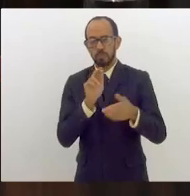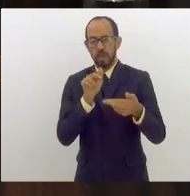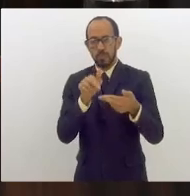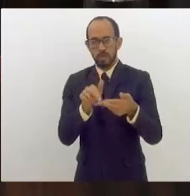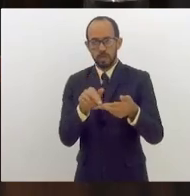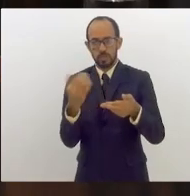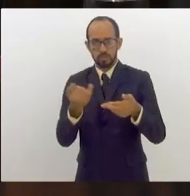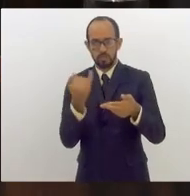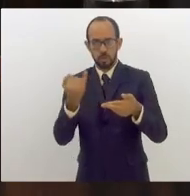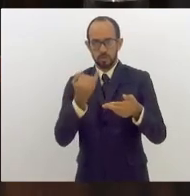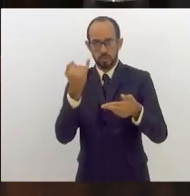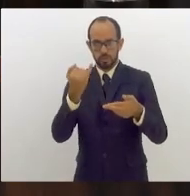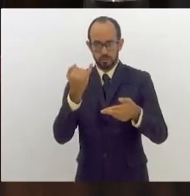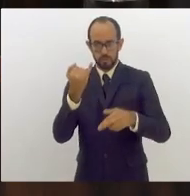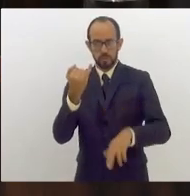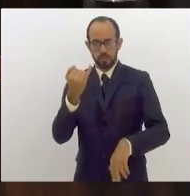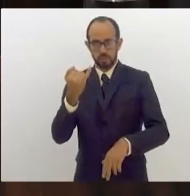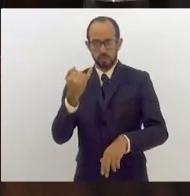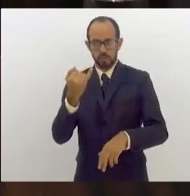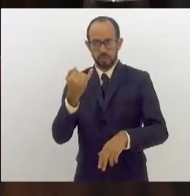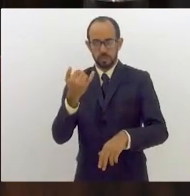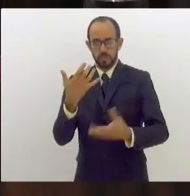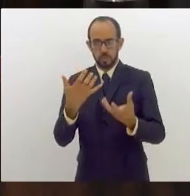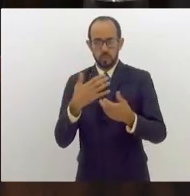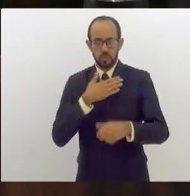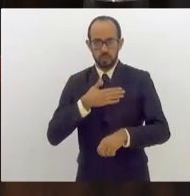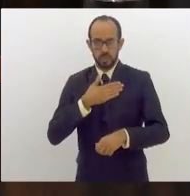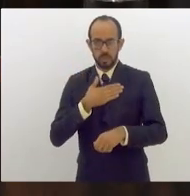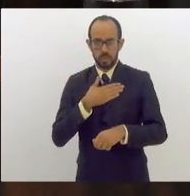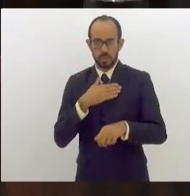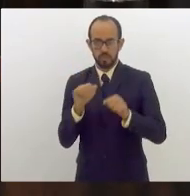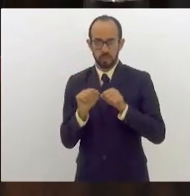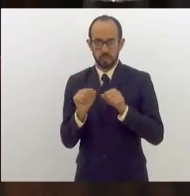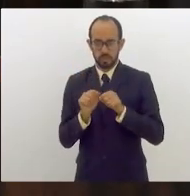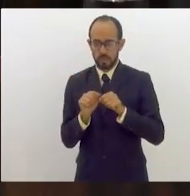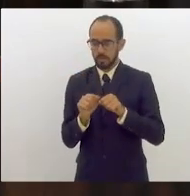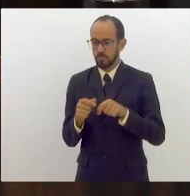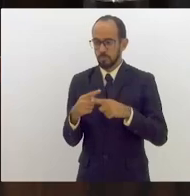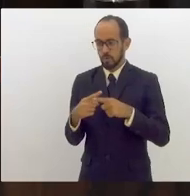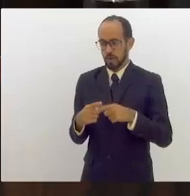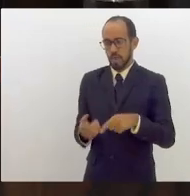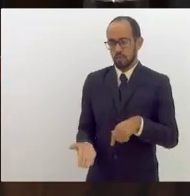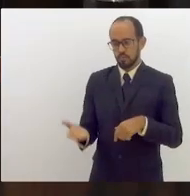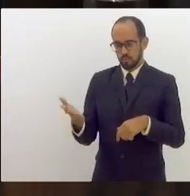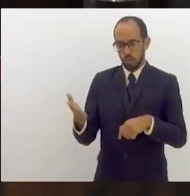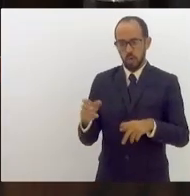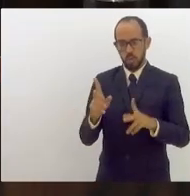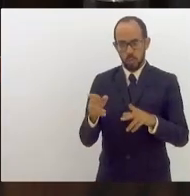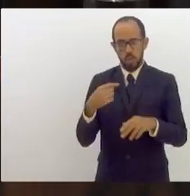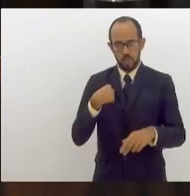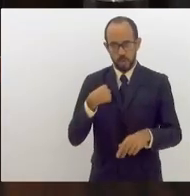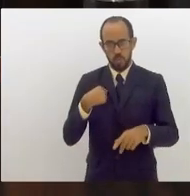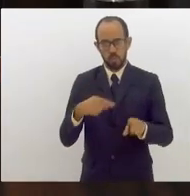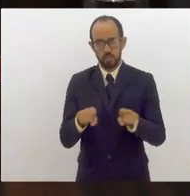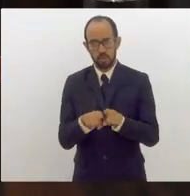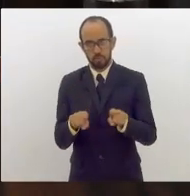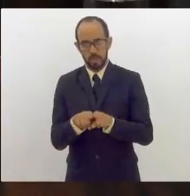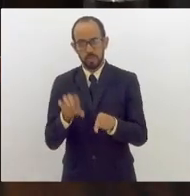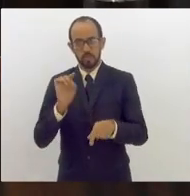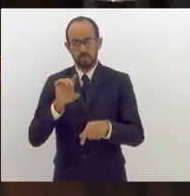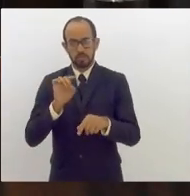importante e quero fazê-la porque vossa excelência como eu tem mãe especial